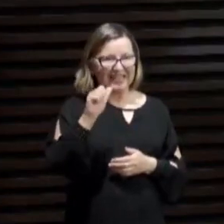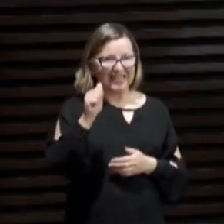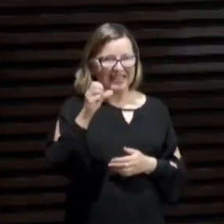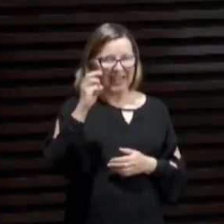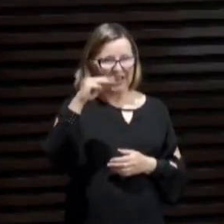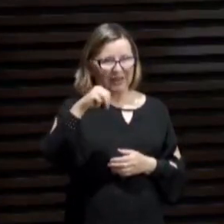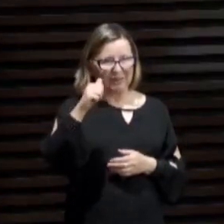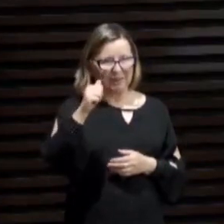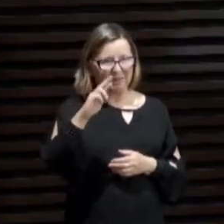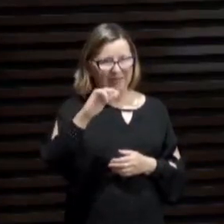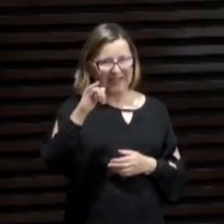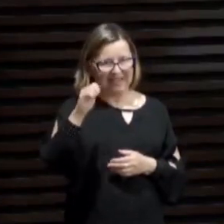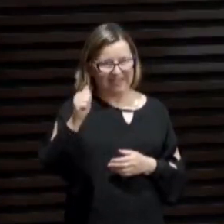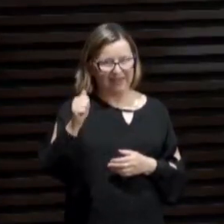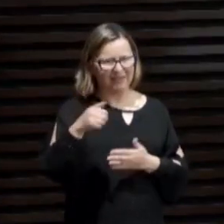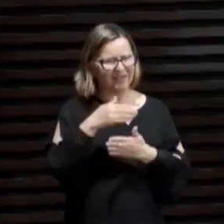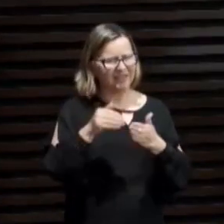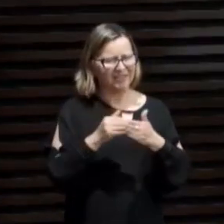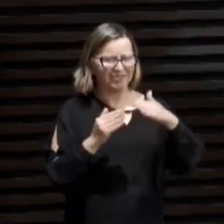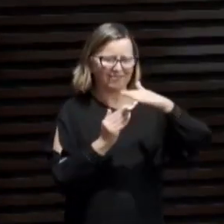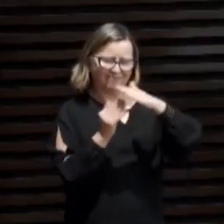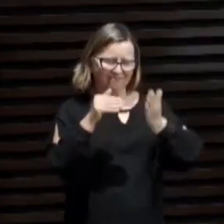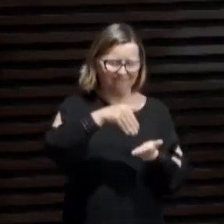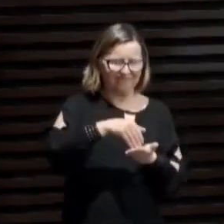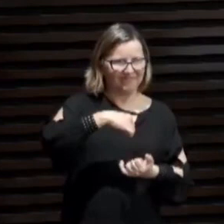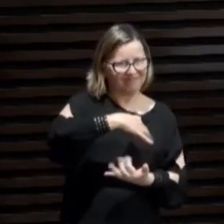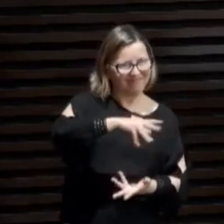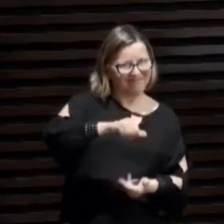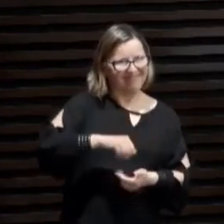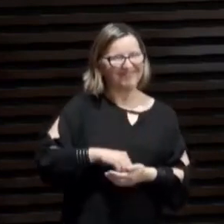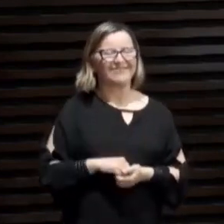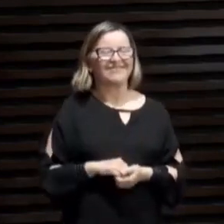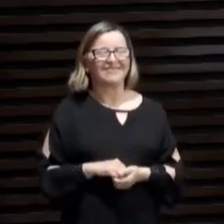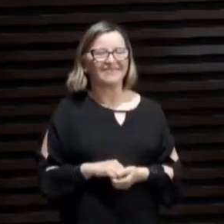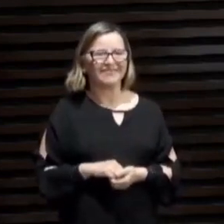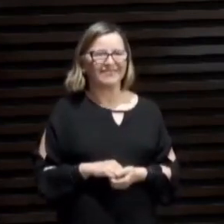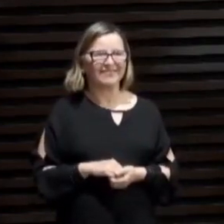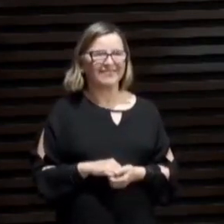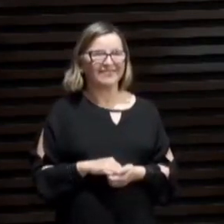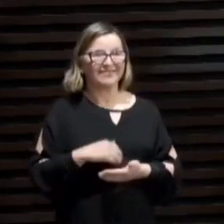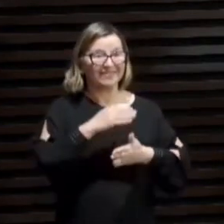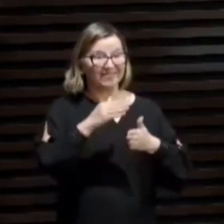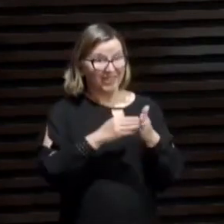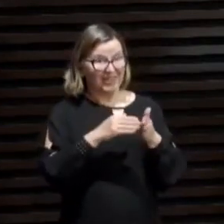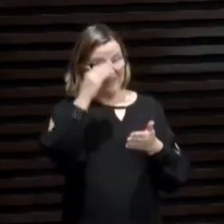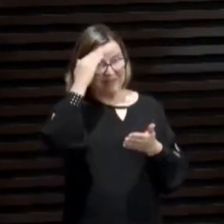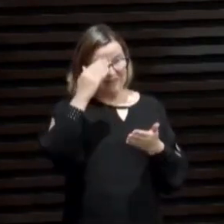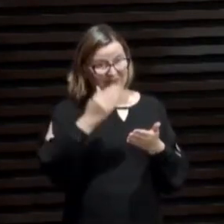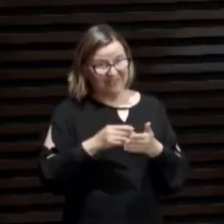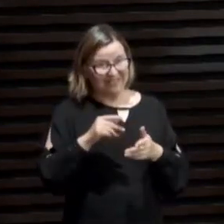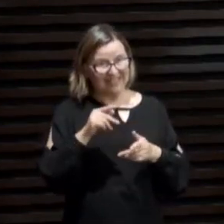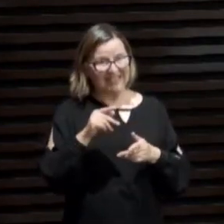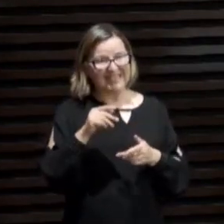Espírito com o poder de cada pessoa ser uma testemunha do Senhor.